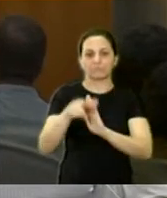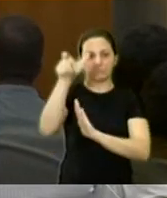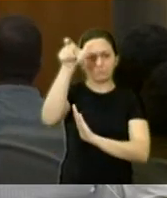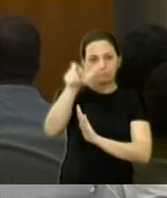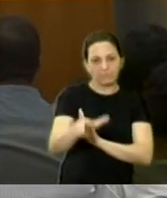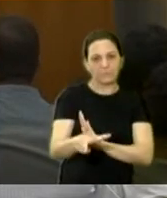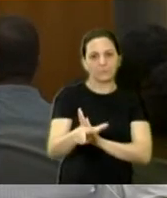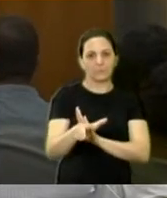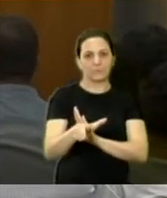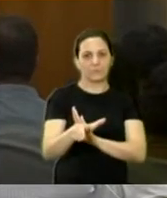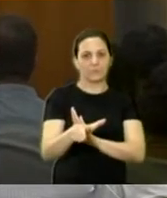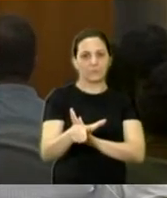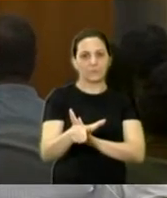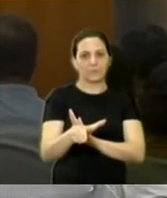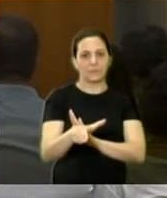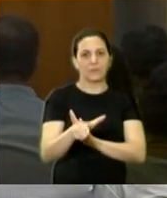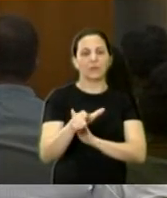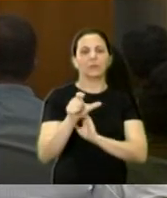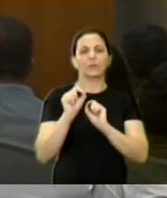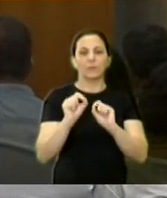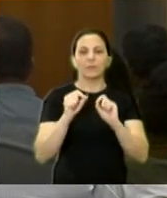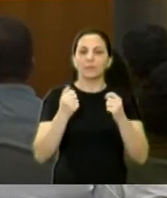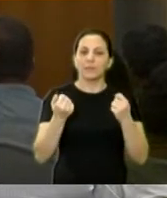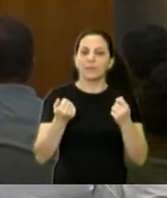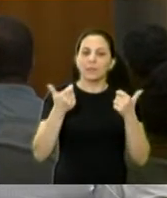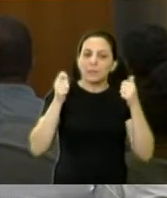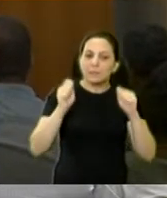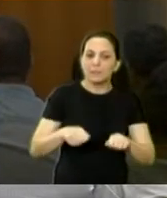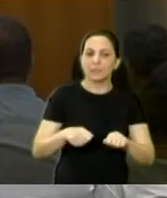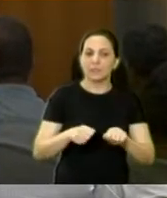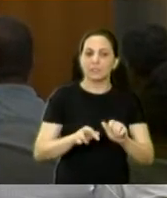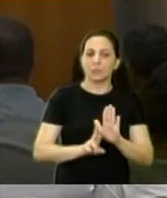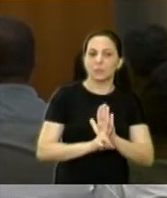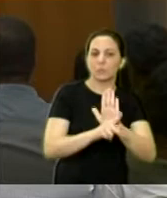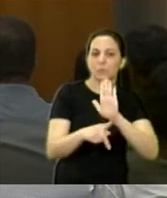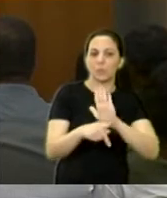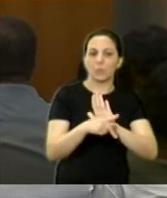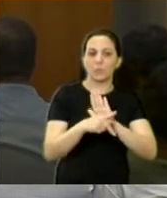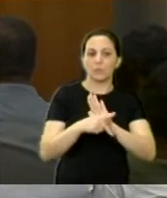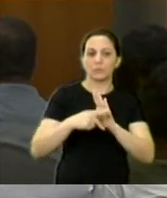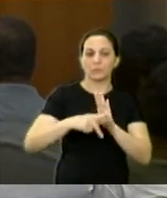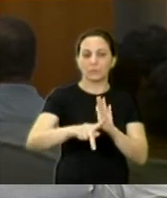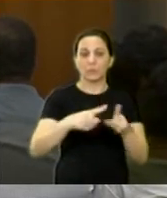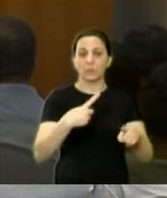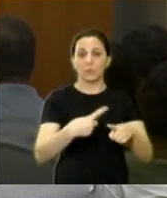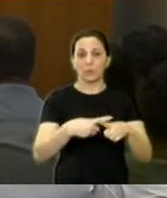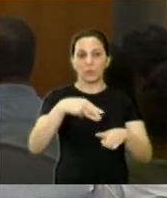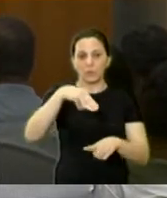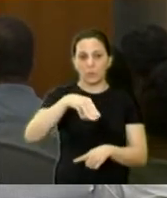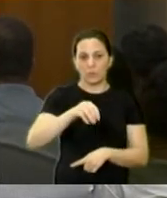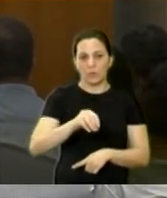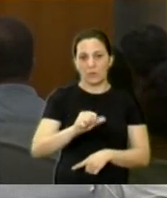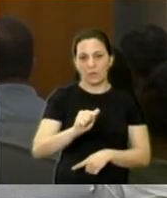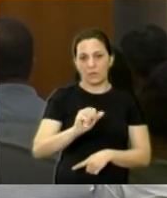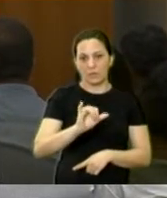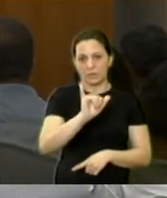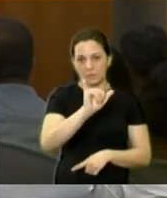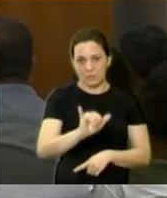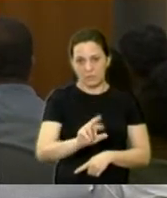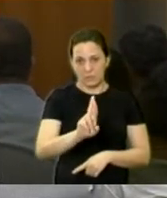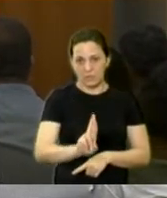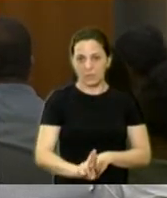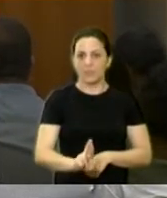você, essa de honra e mérito, merecidamente, né, porque o Moacir de Freitas, ele não